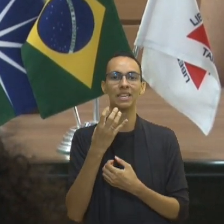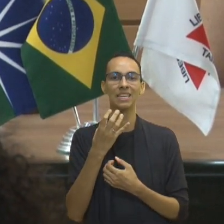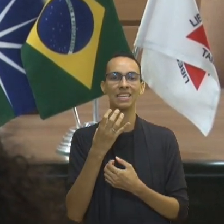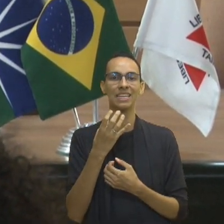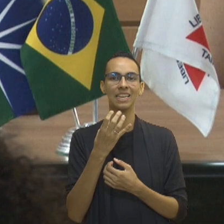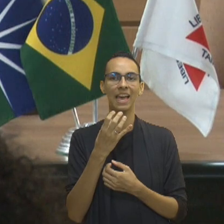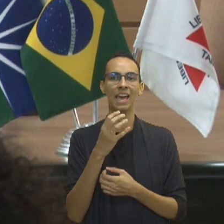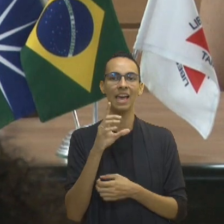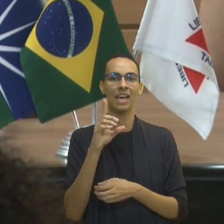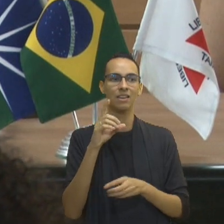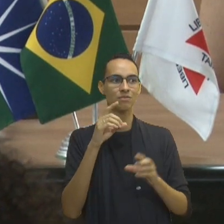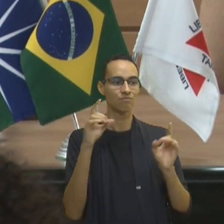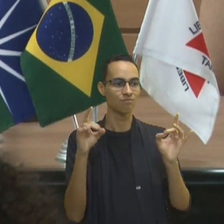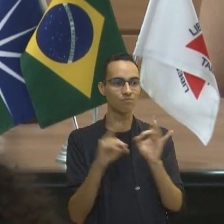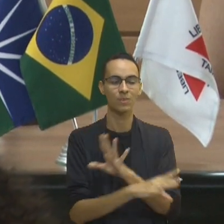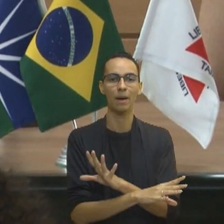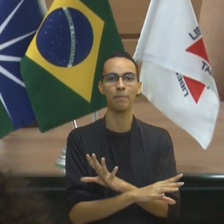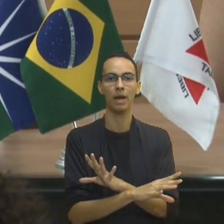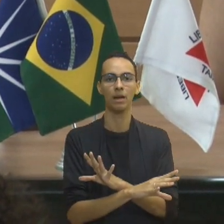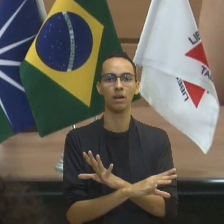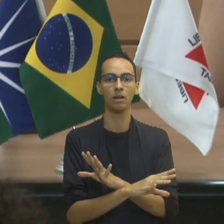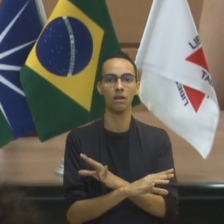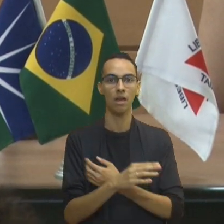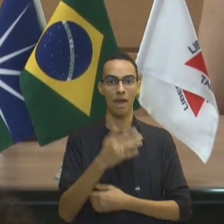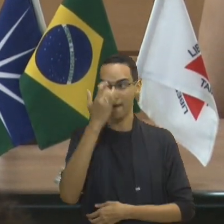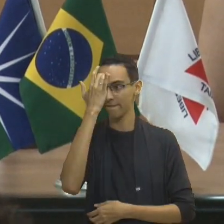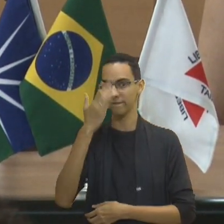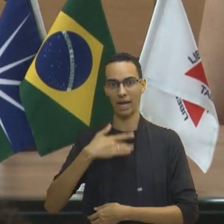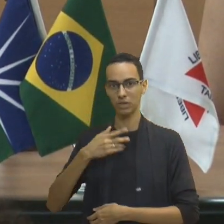Vocês acham que é fácil eu falar para o pró-reitor? Falar, faça.